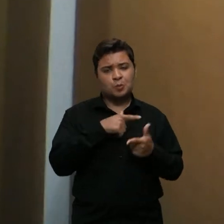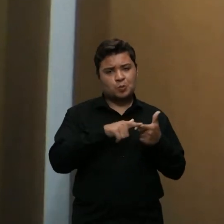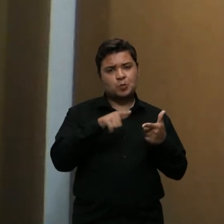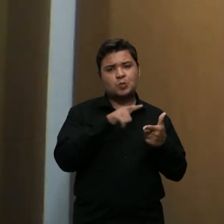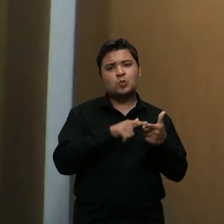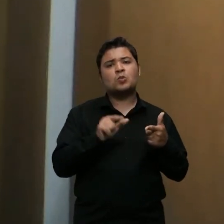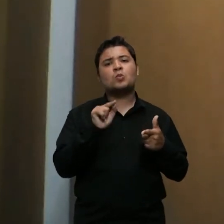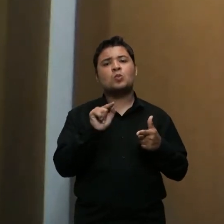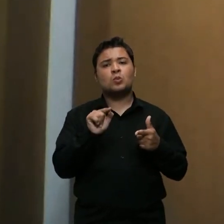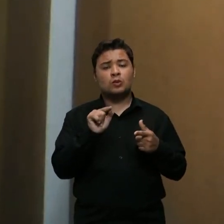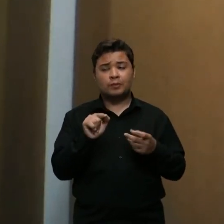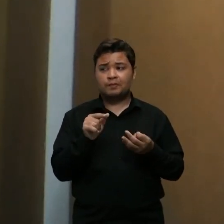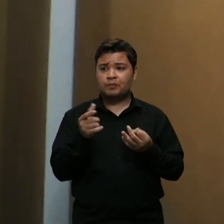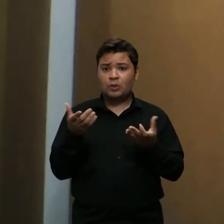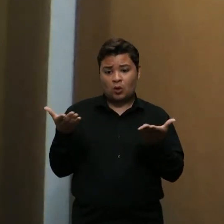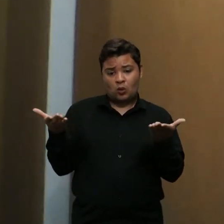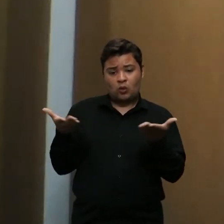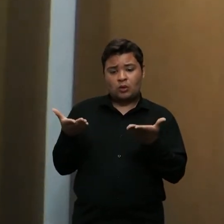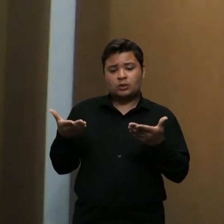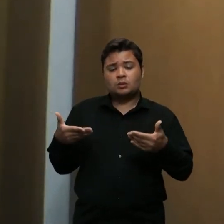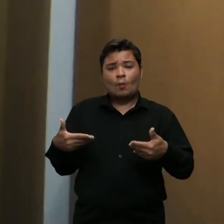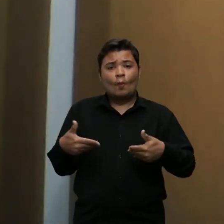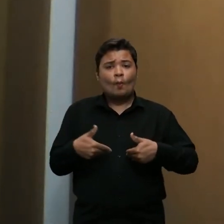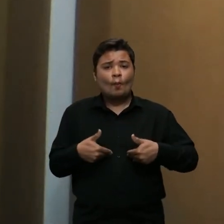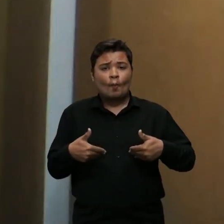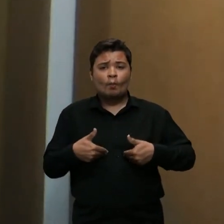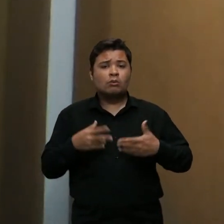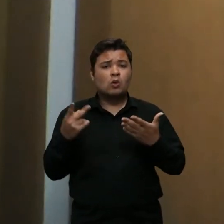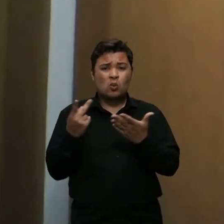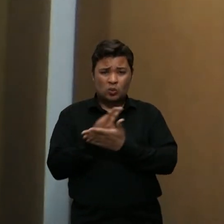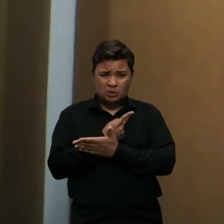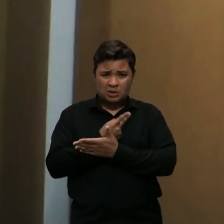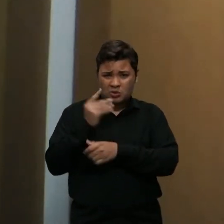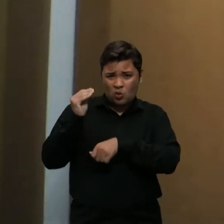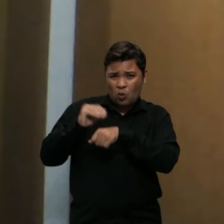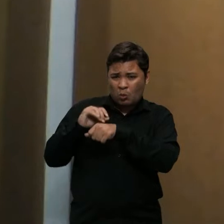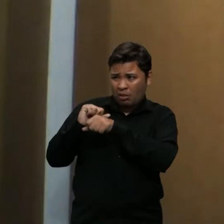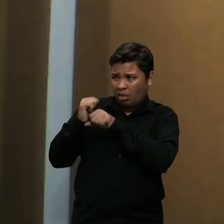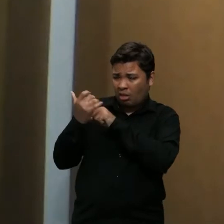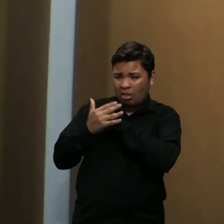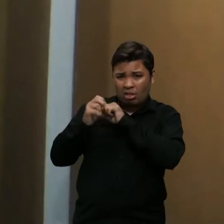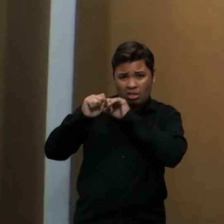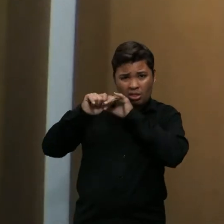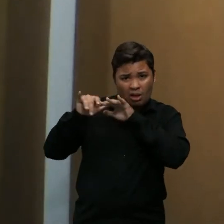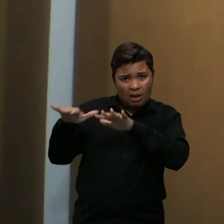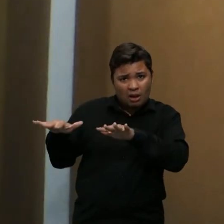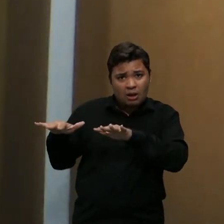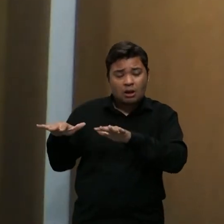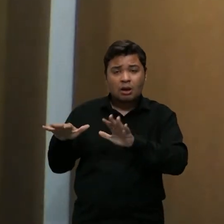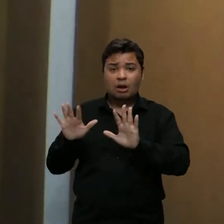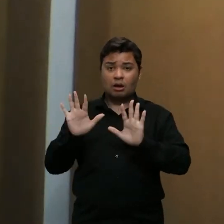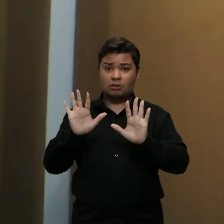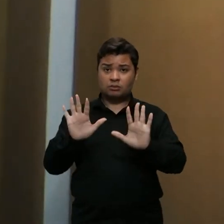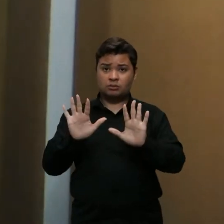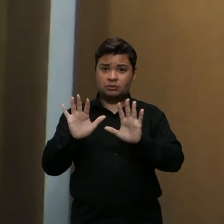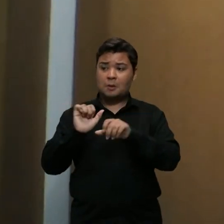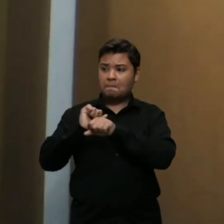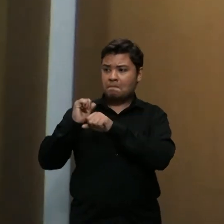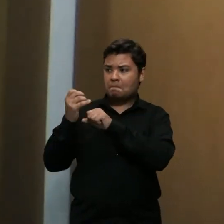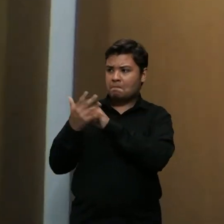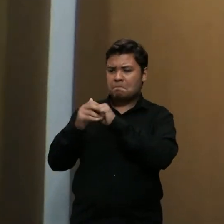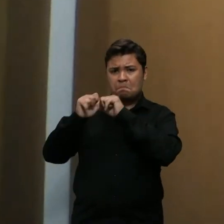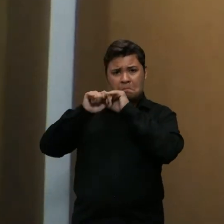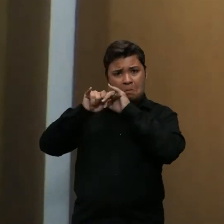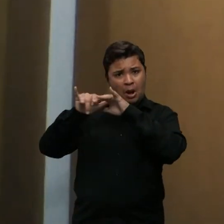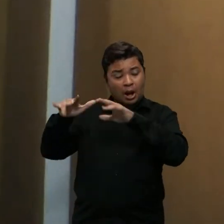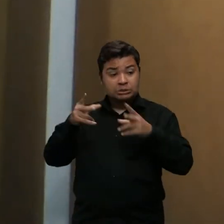que a fome hoje é reflexo da pandemia. Obviamente, a pandemia ela veio escancarar e ainda